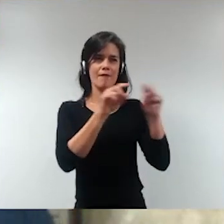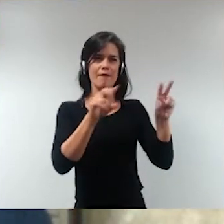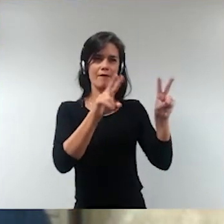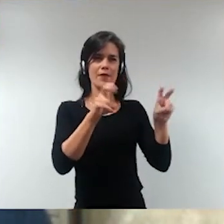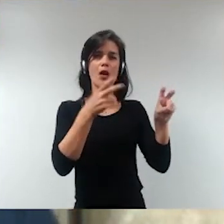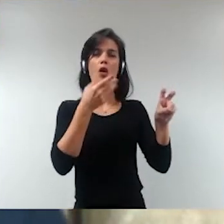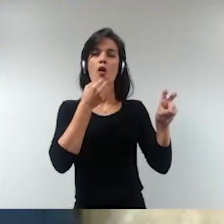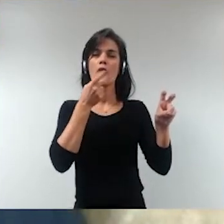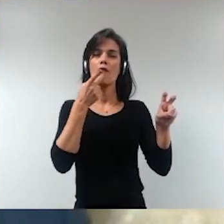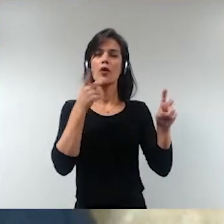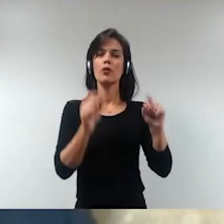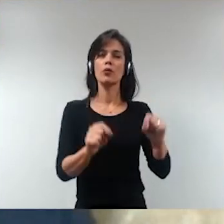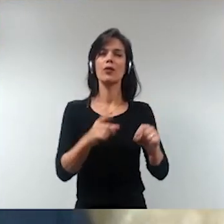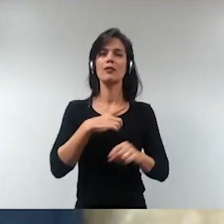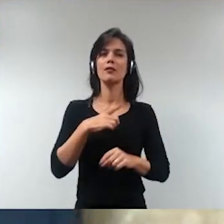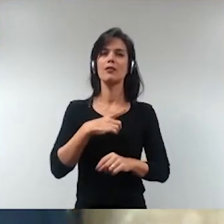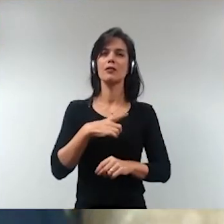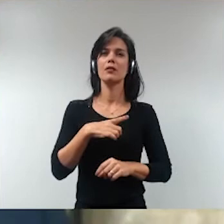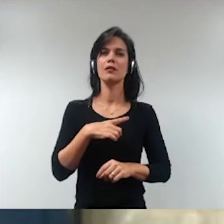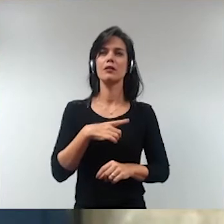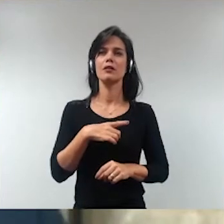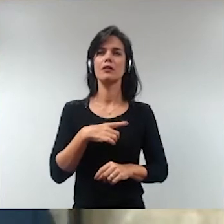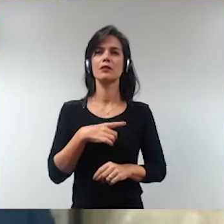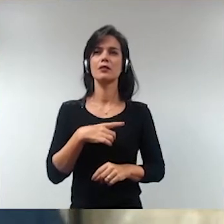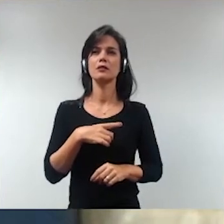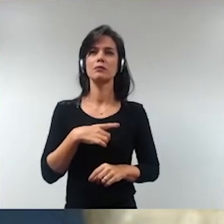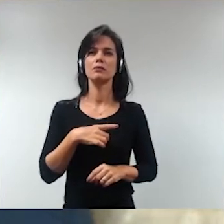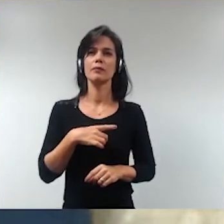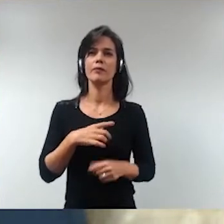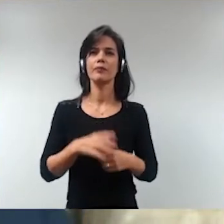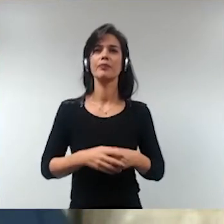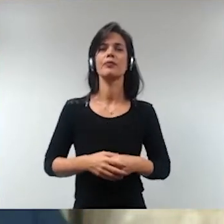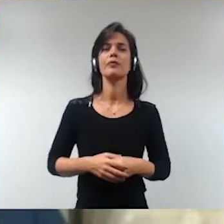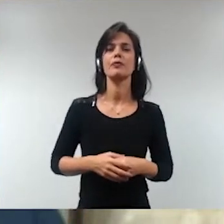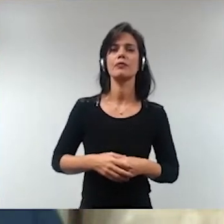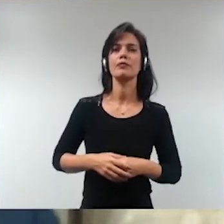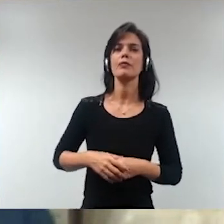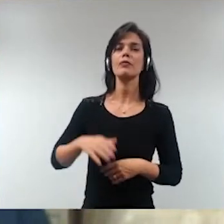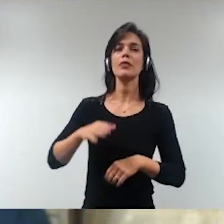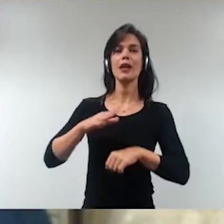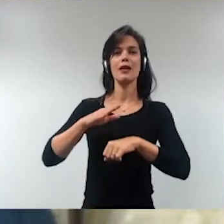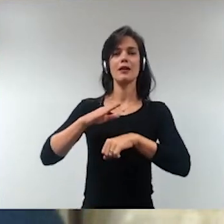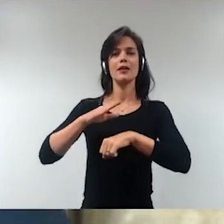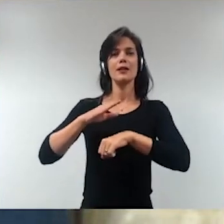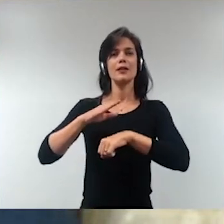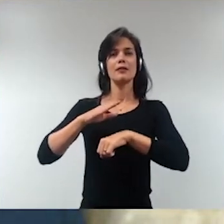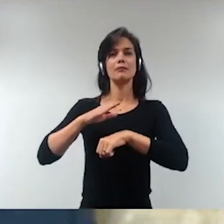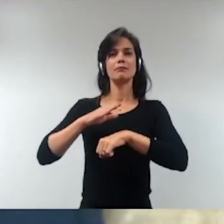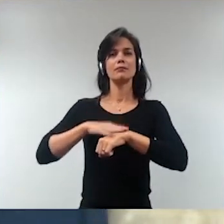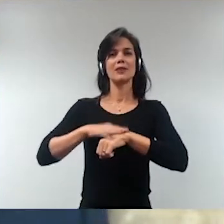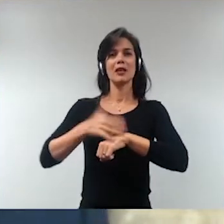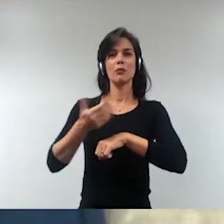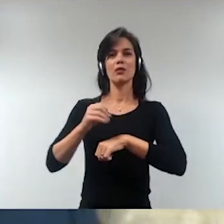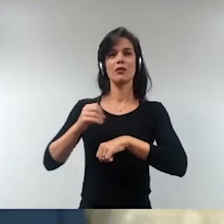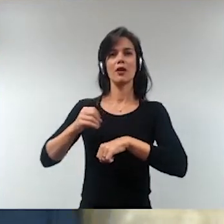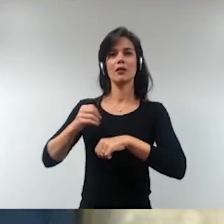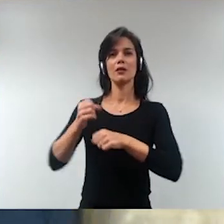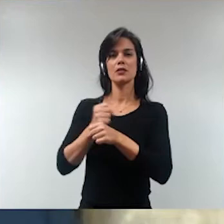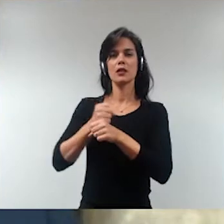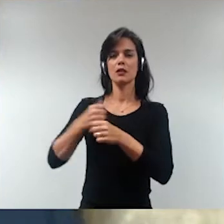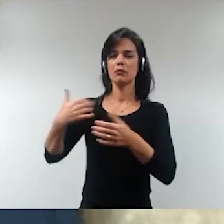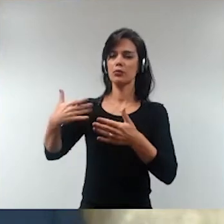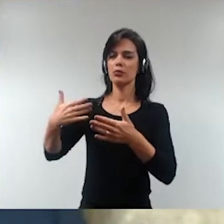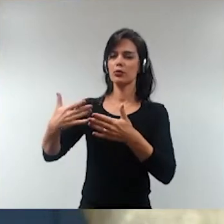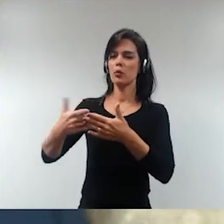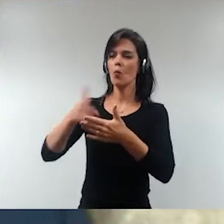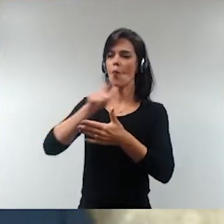Ele falou que existem décadas em que nada acontece e existem semanas onde décadas acontecem. E nós estamos